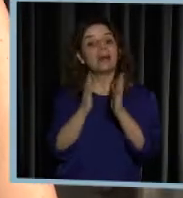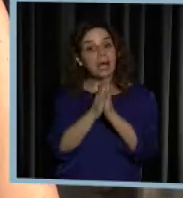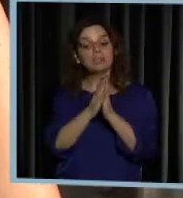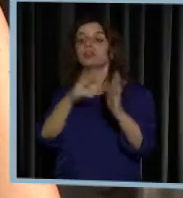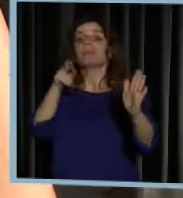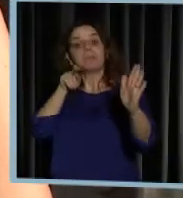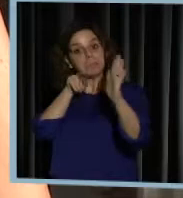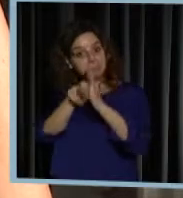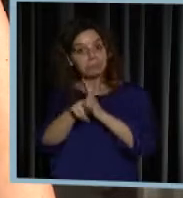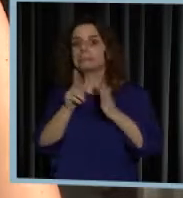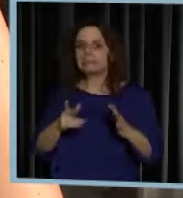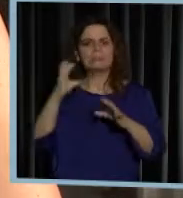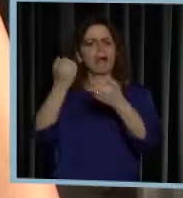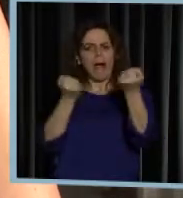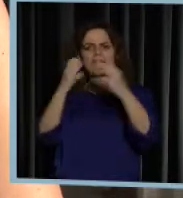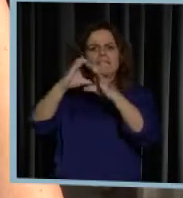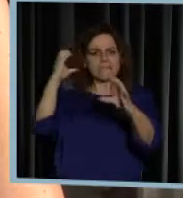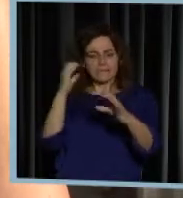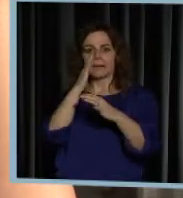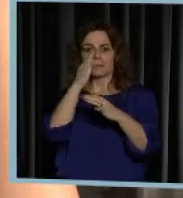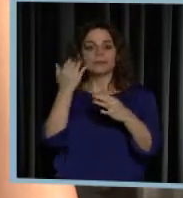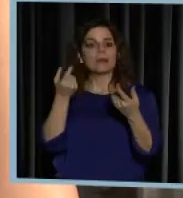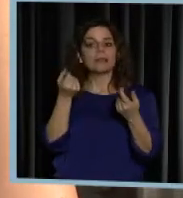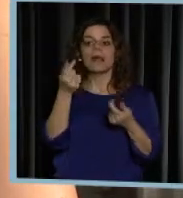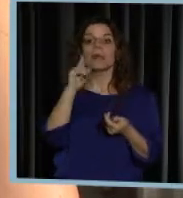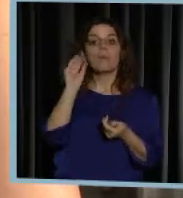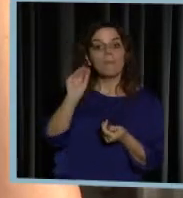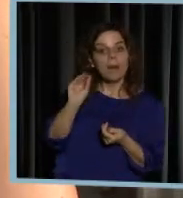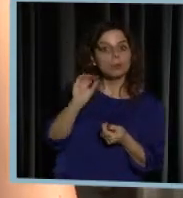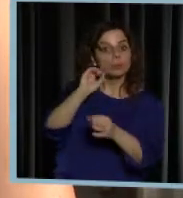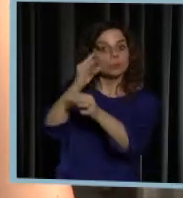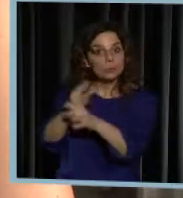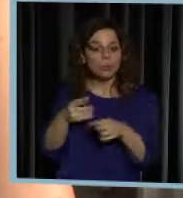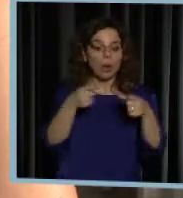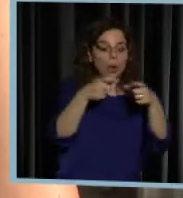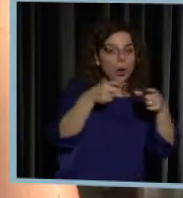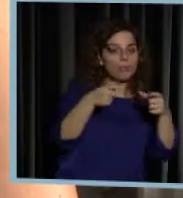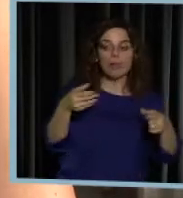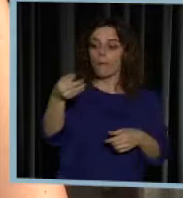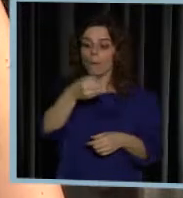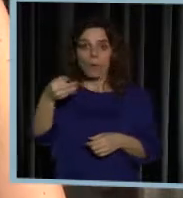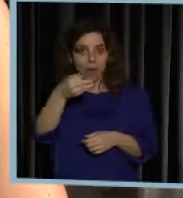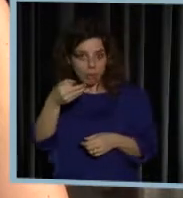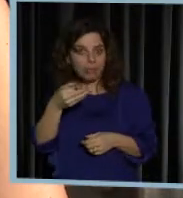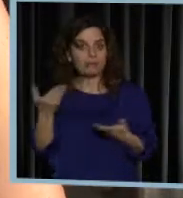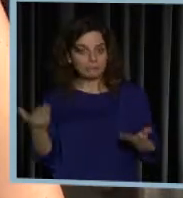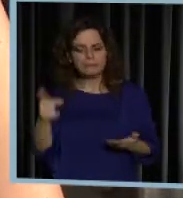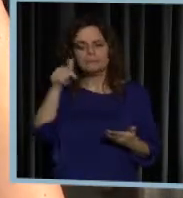antiga igreja caminhonetas que traziam o dinheiro que vinha de outros bancos, notas, moedas. Aqui se